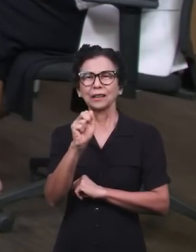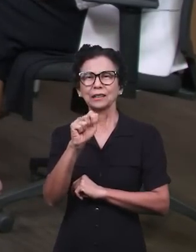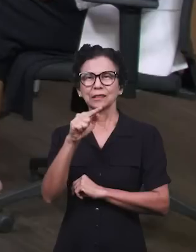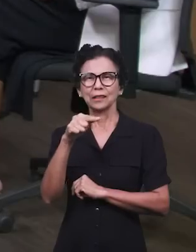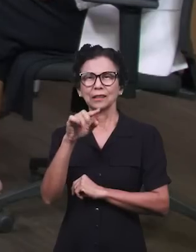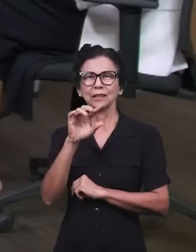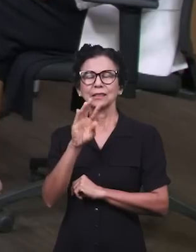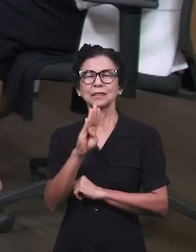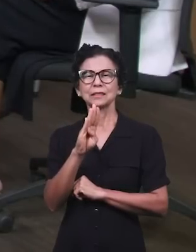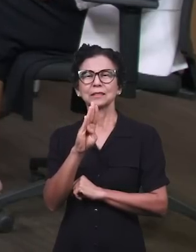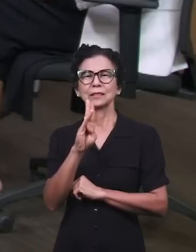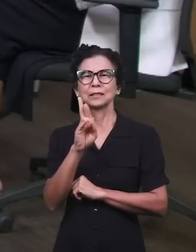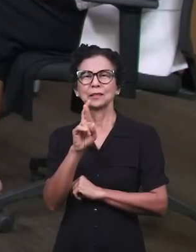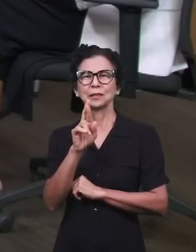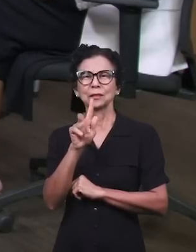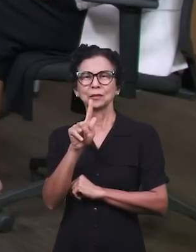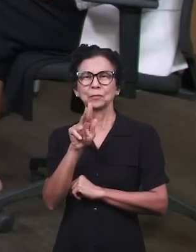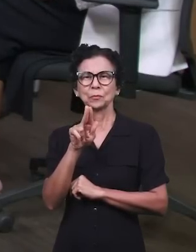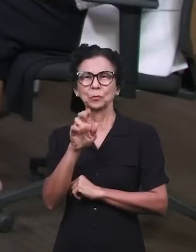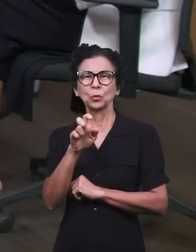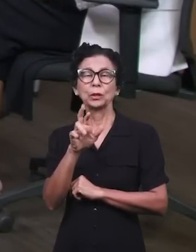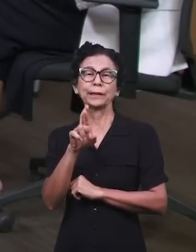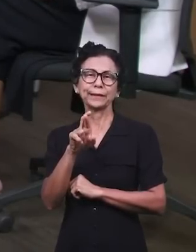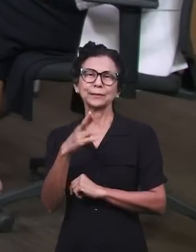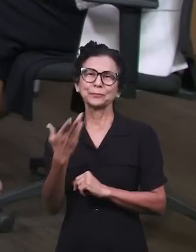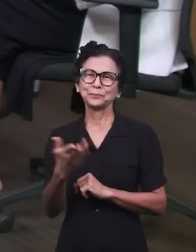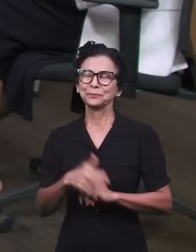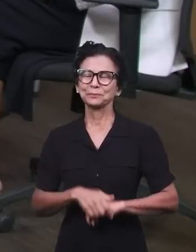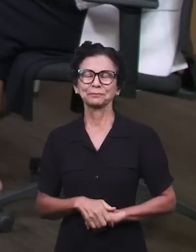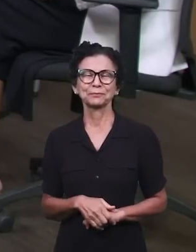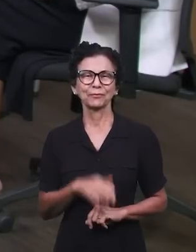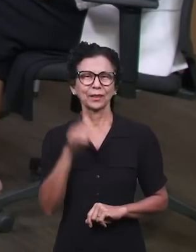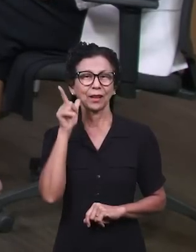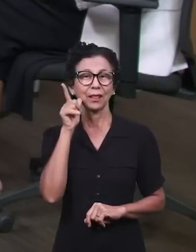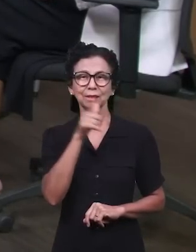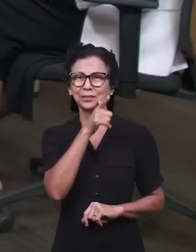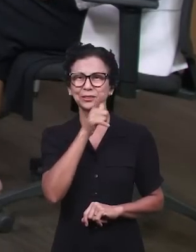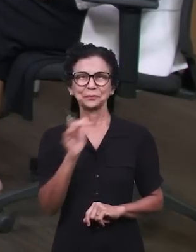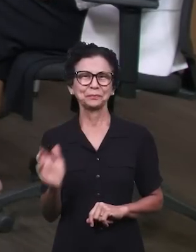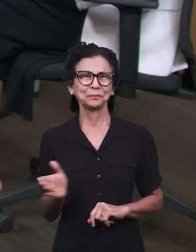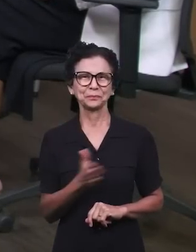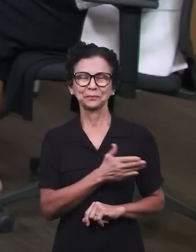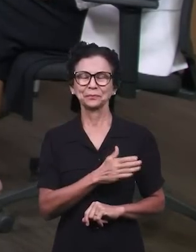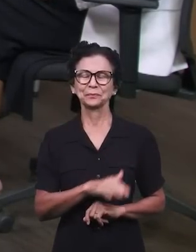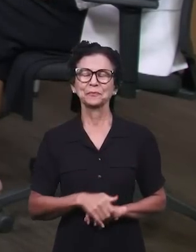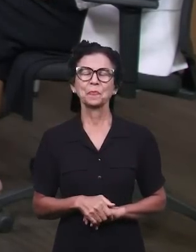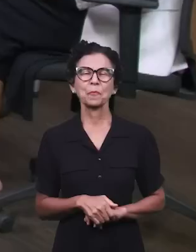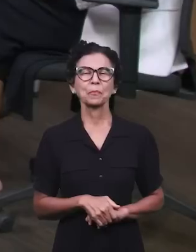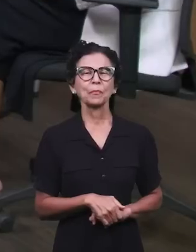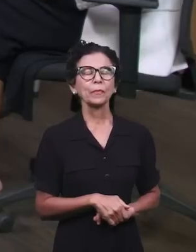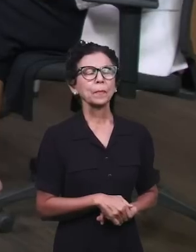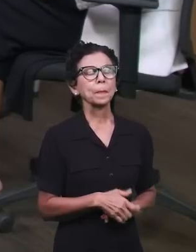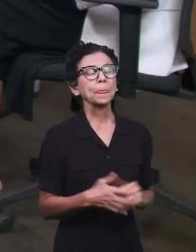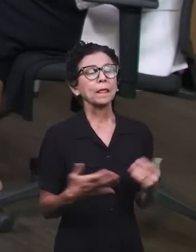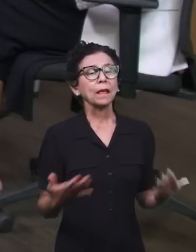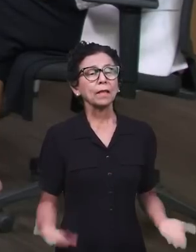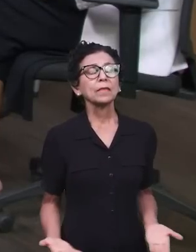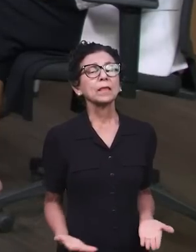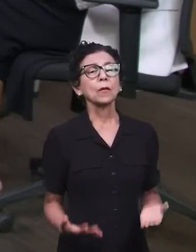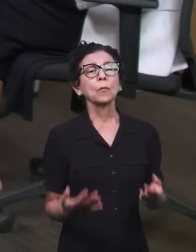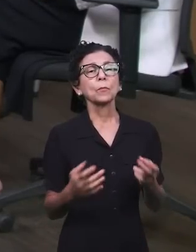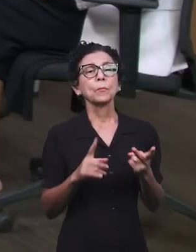terrivelmente desagradável, foi exatamente a pergunta de Moisés. Quando queres que eu ore a Deus? Amanhã. Por que não